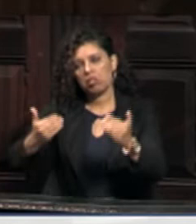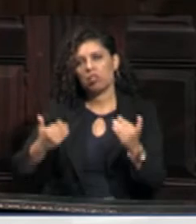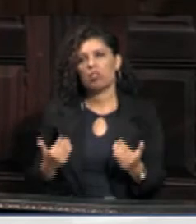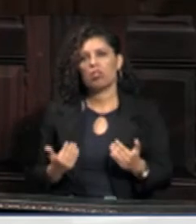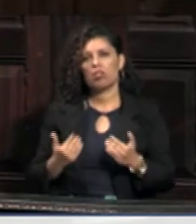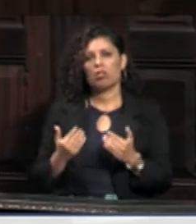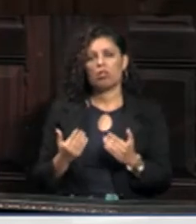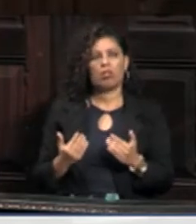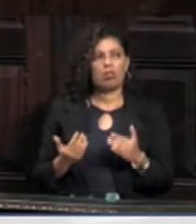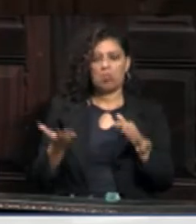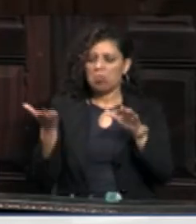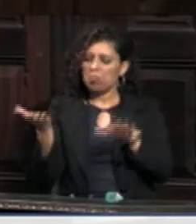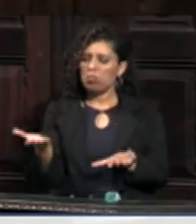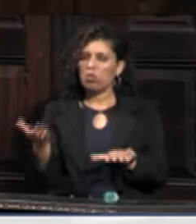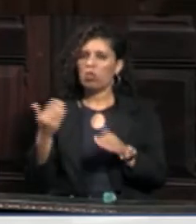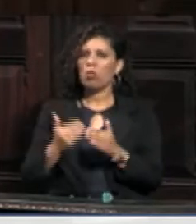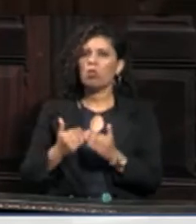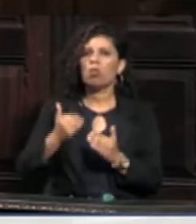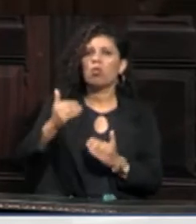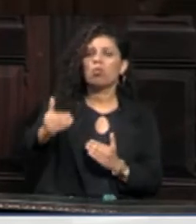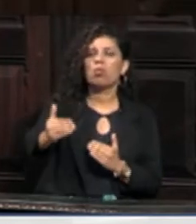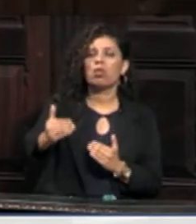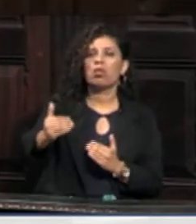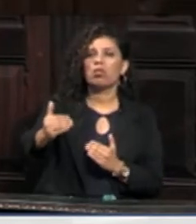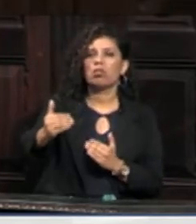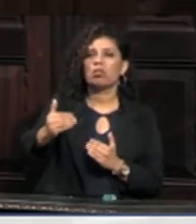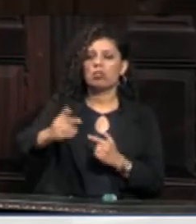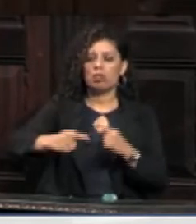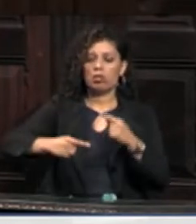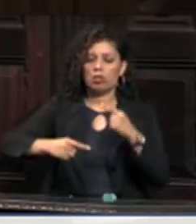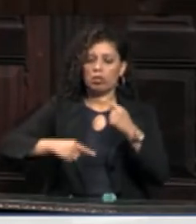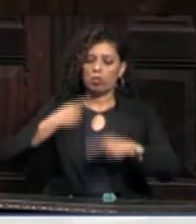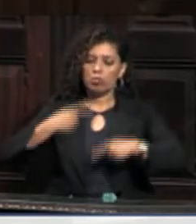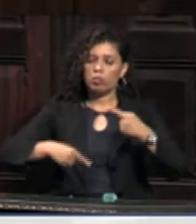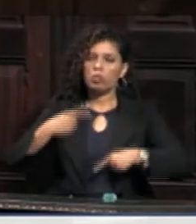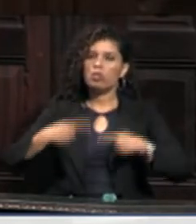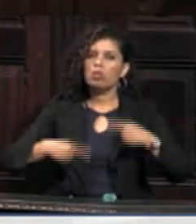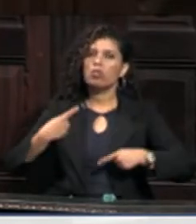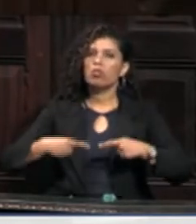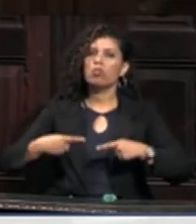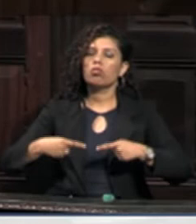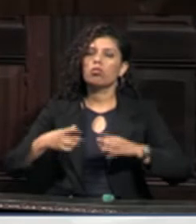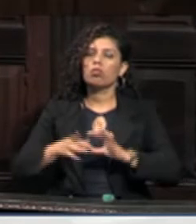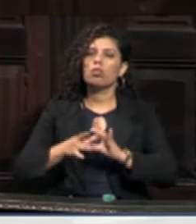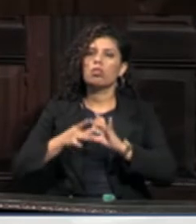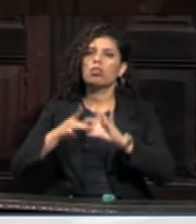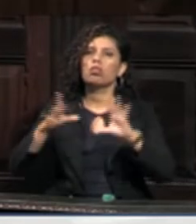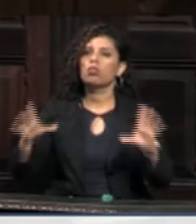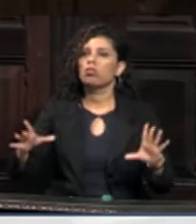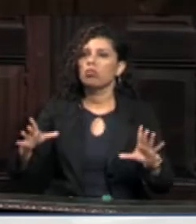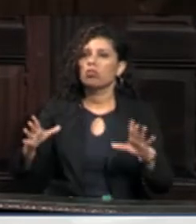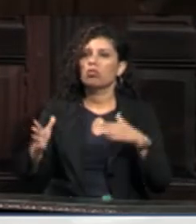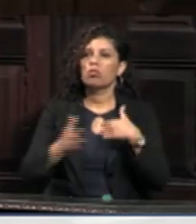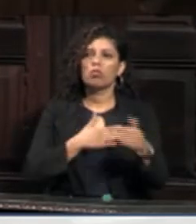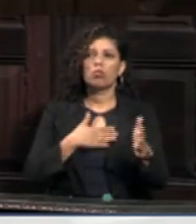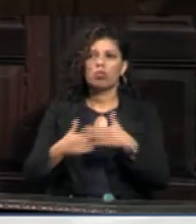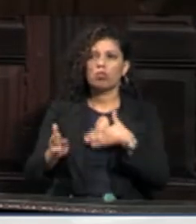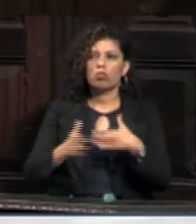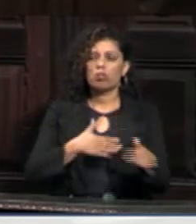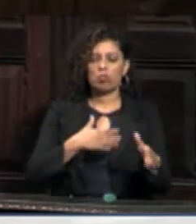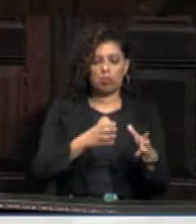verdadeira frente democrática, sem hegemonia de nenhum